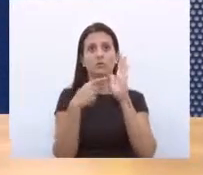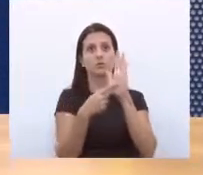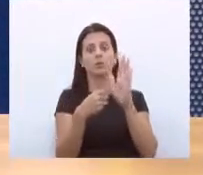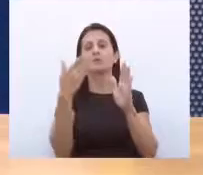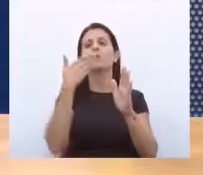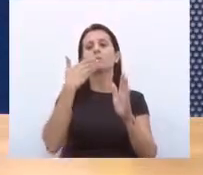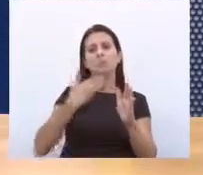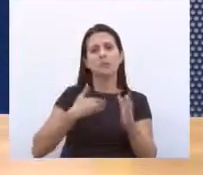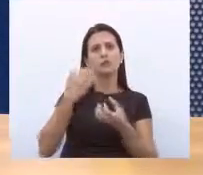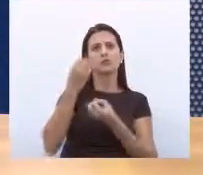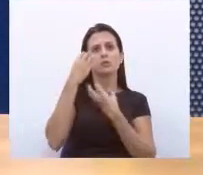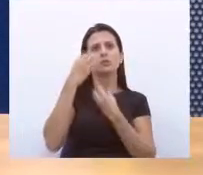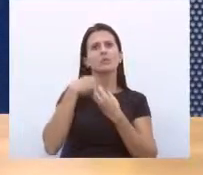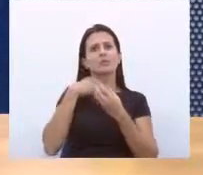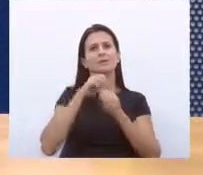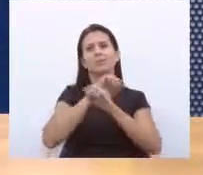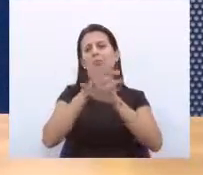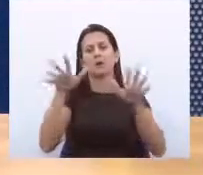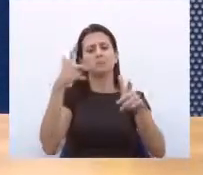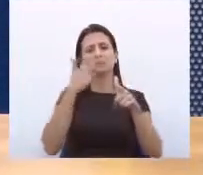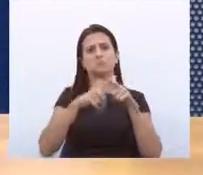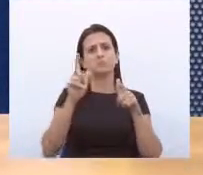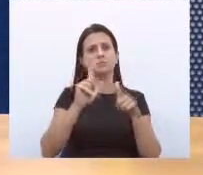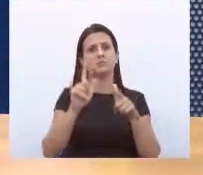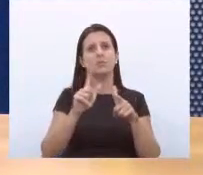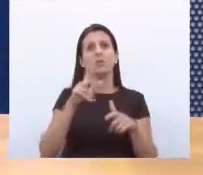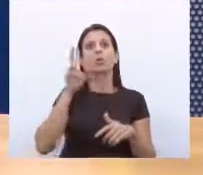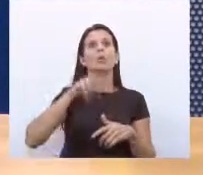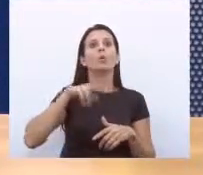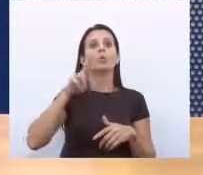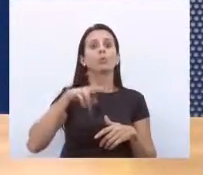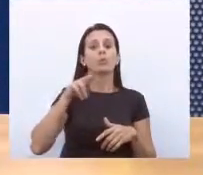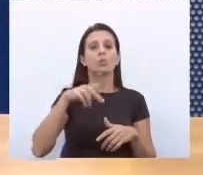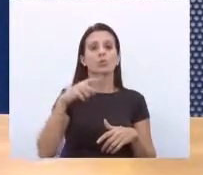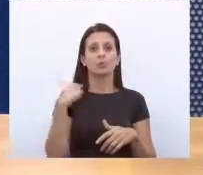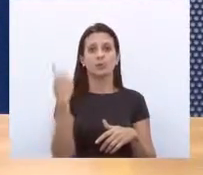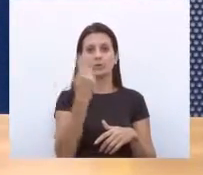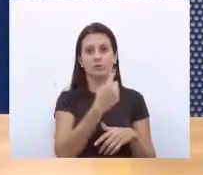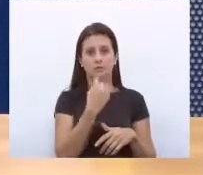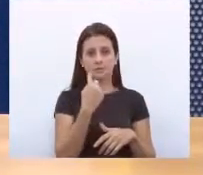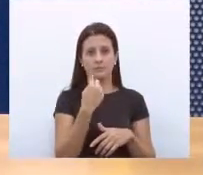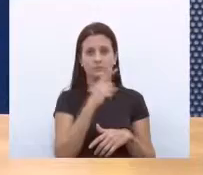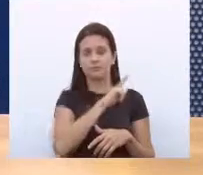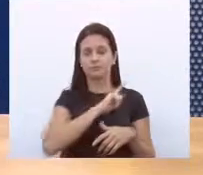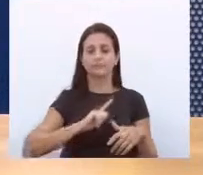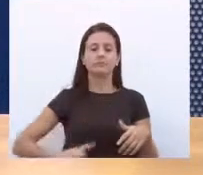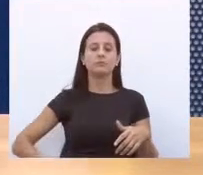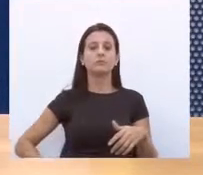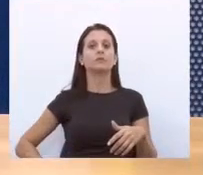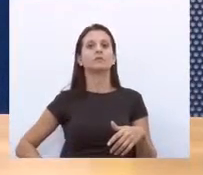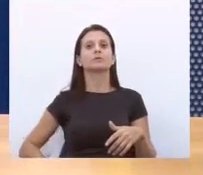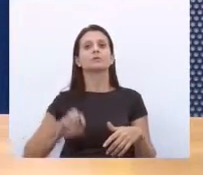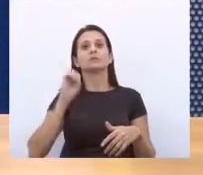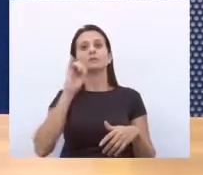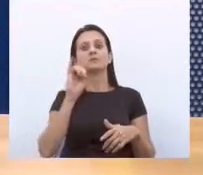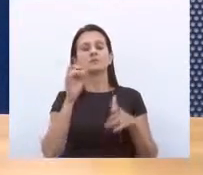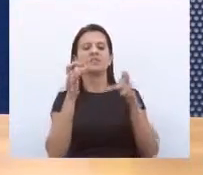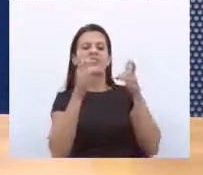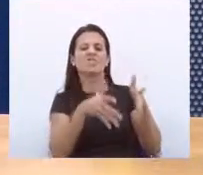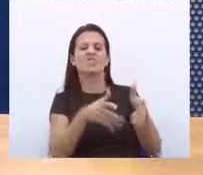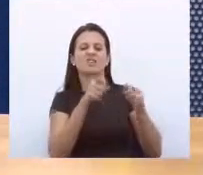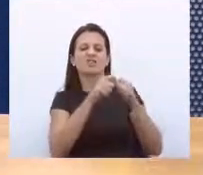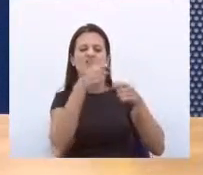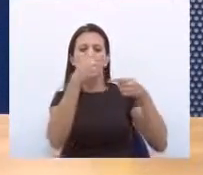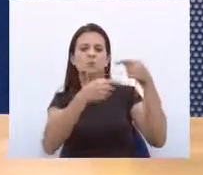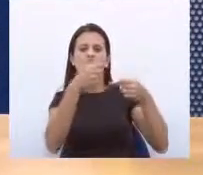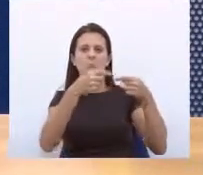as informações e elas viriam. E nem, nunca passou pela cabeça do governo que se deixaria de fazer o debate,